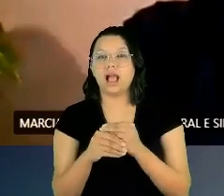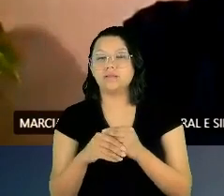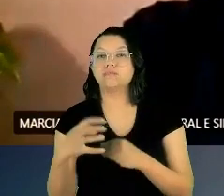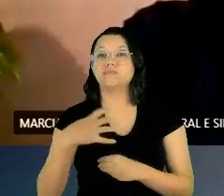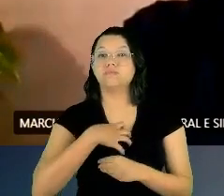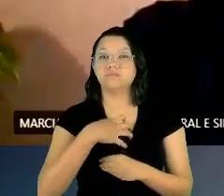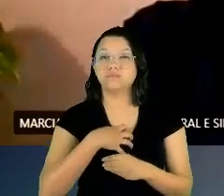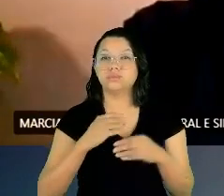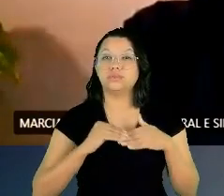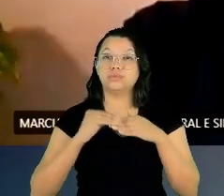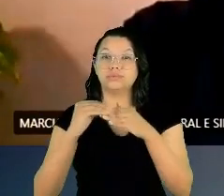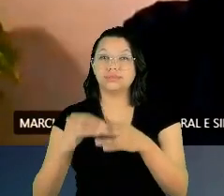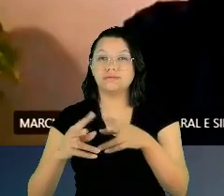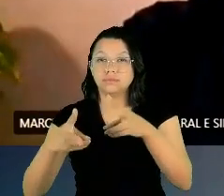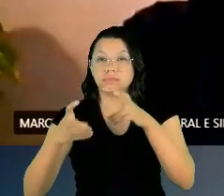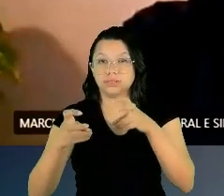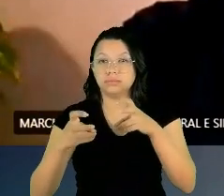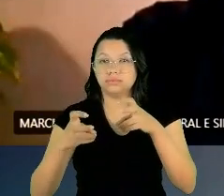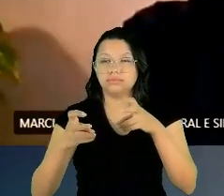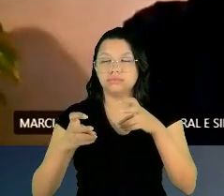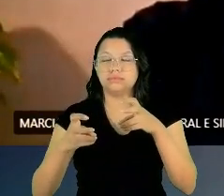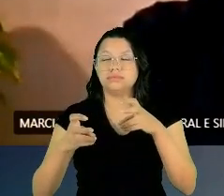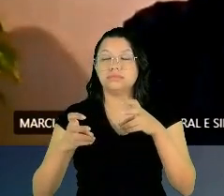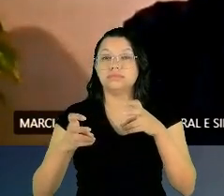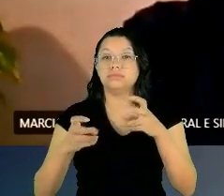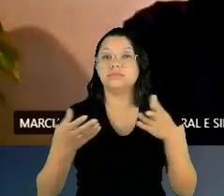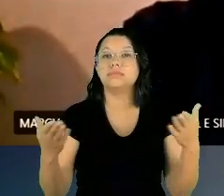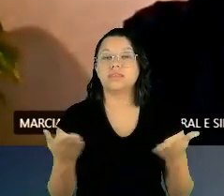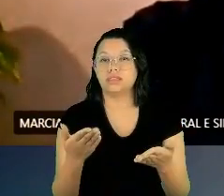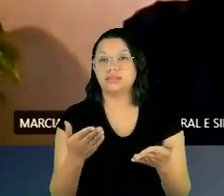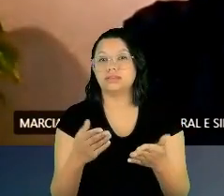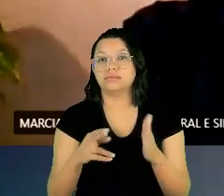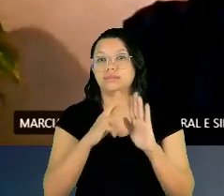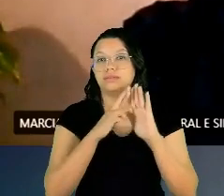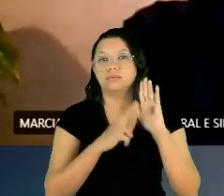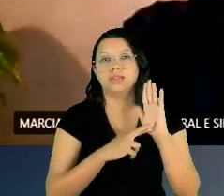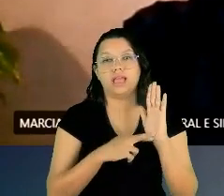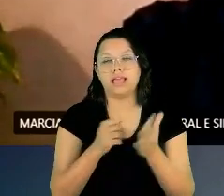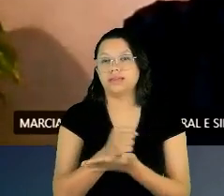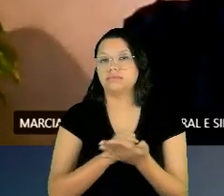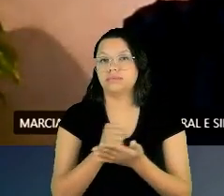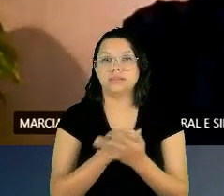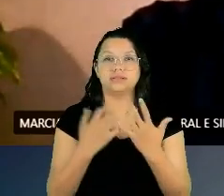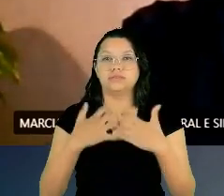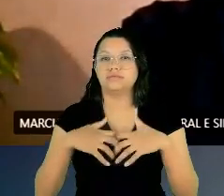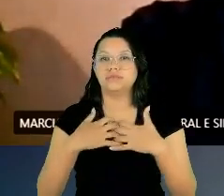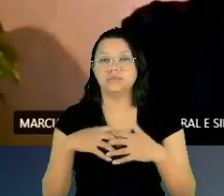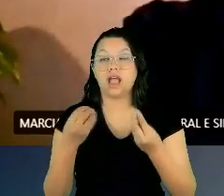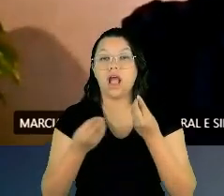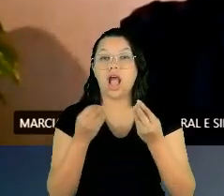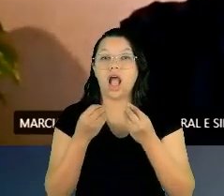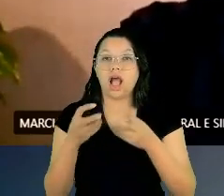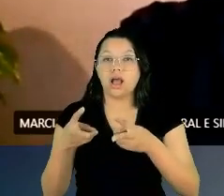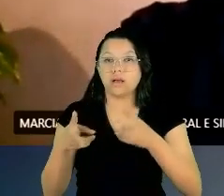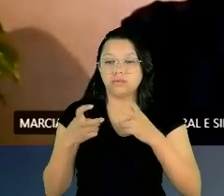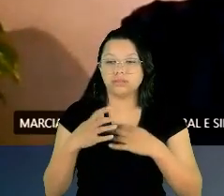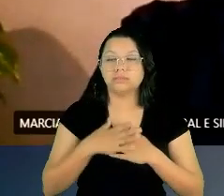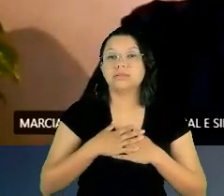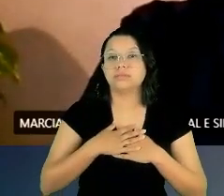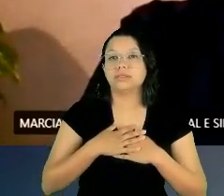nossas sensações nos leva a uma percepção. Esse é um princípio básico do nosso funcionamento. Como eu